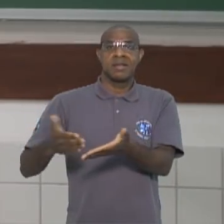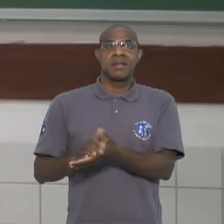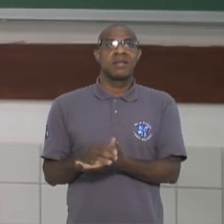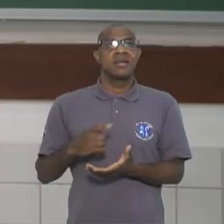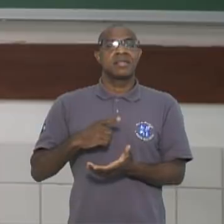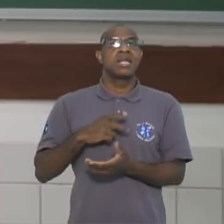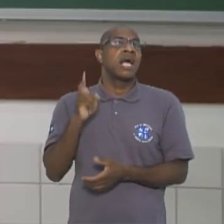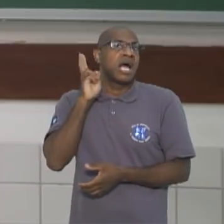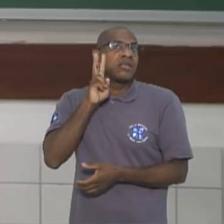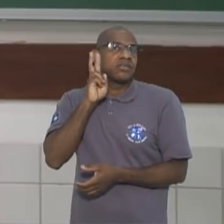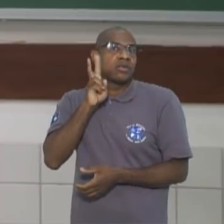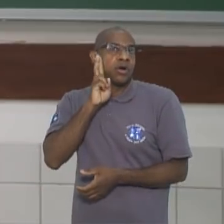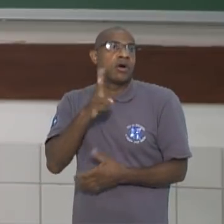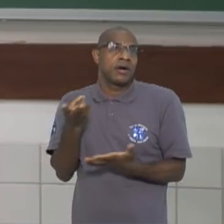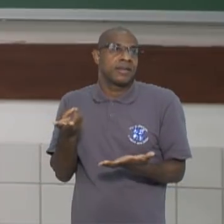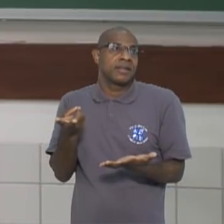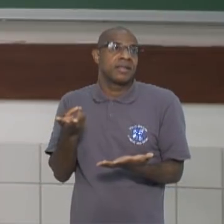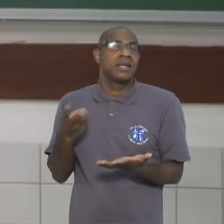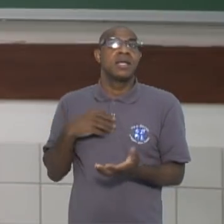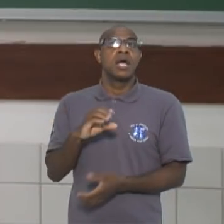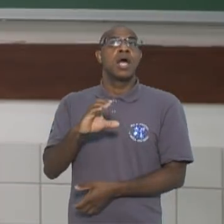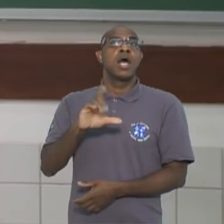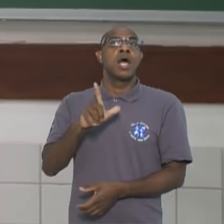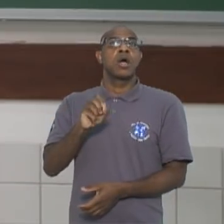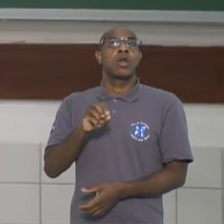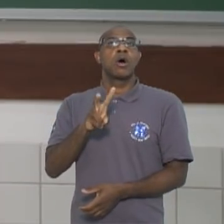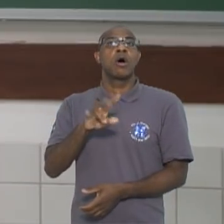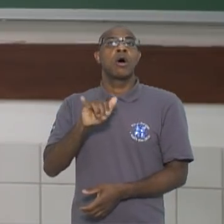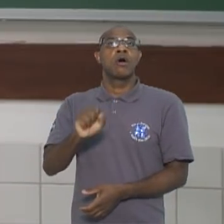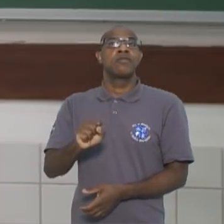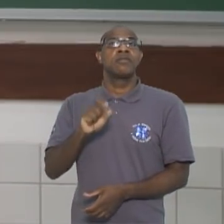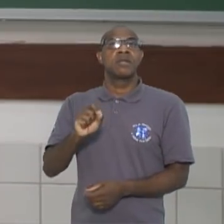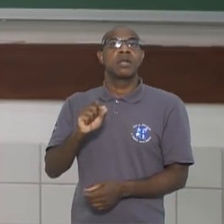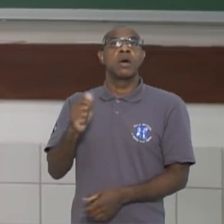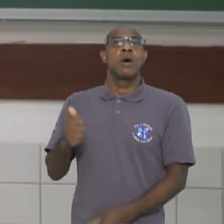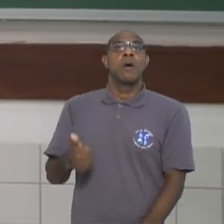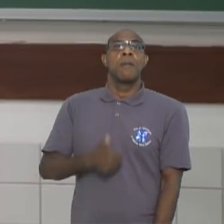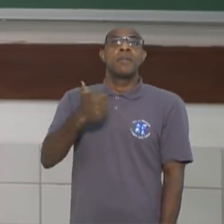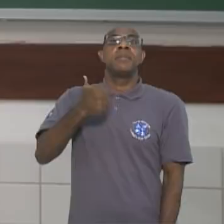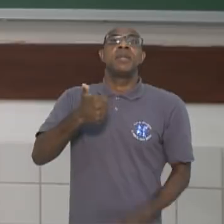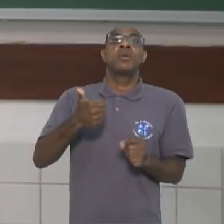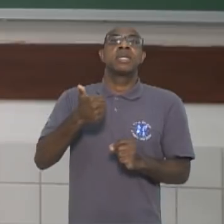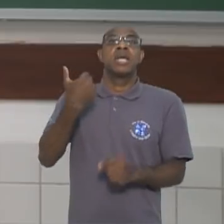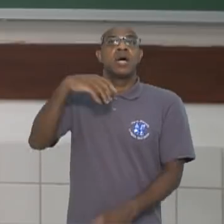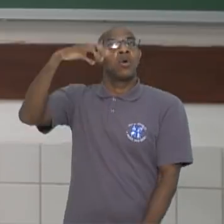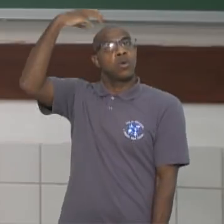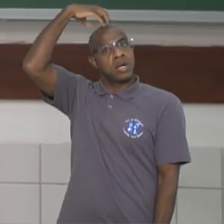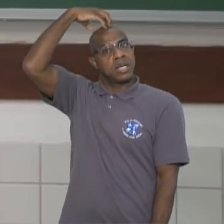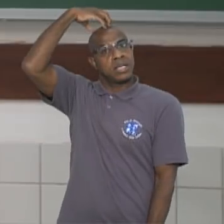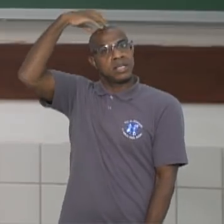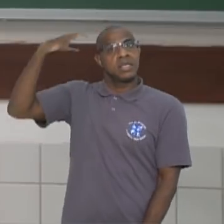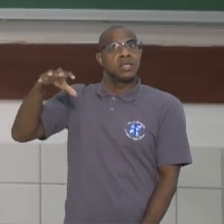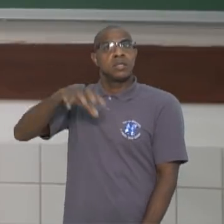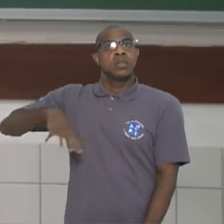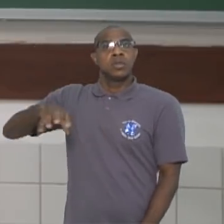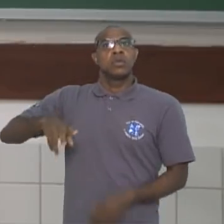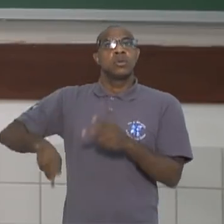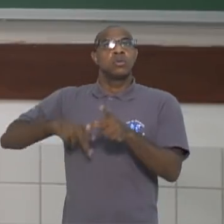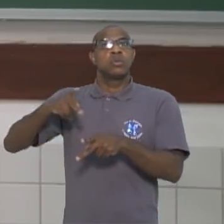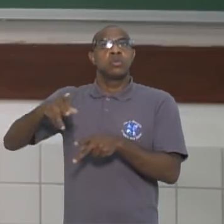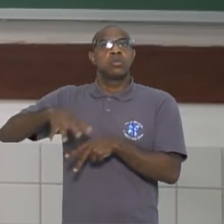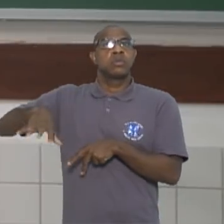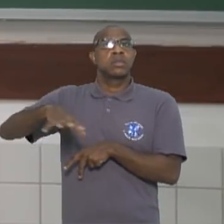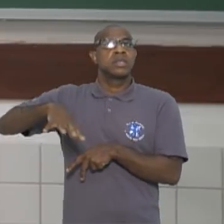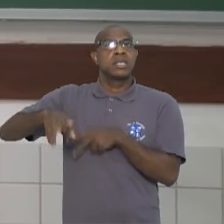lendas em torno de Meroveu, e Clovis vai ser o primeiro rei dessa dinastia. E, posteriormente, os seus filhos, e aí a